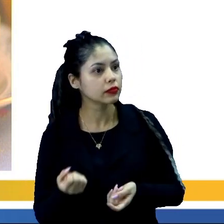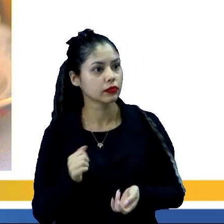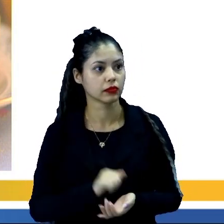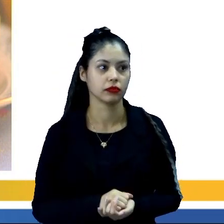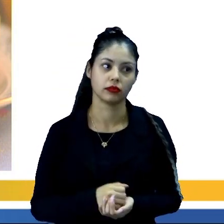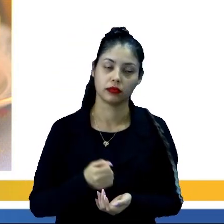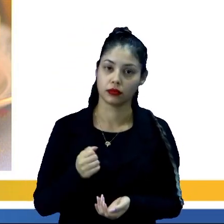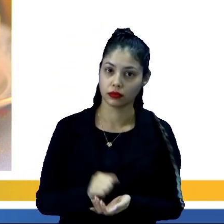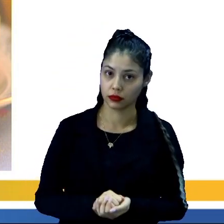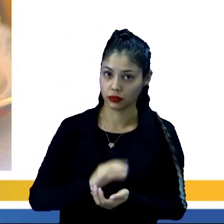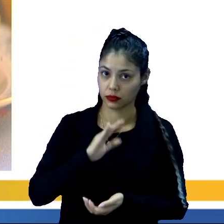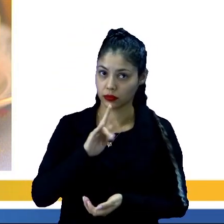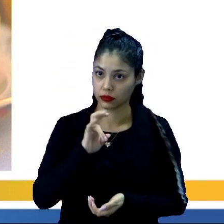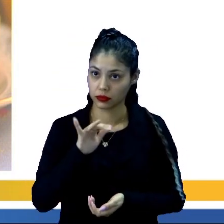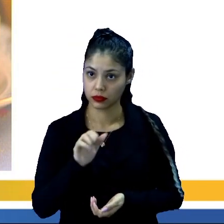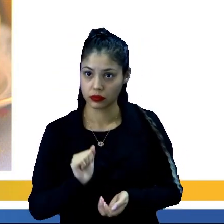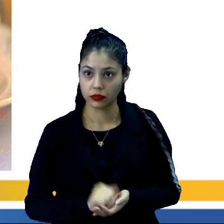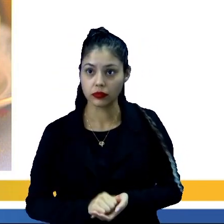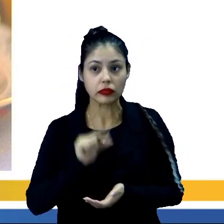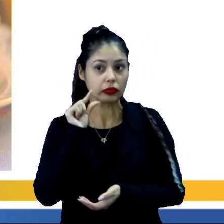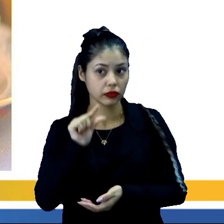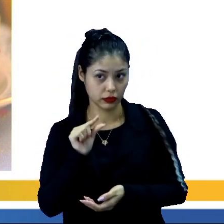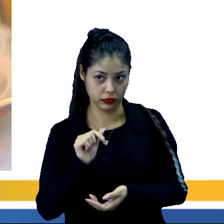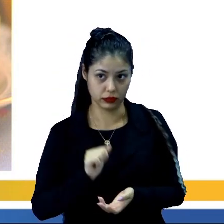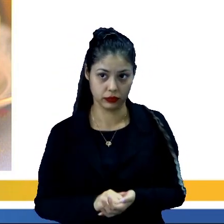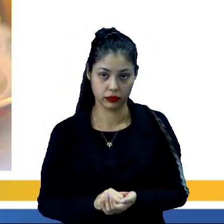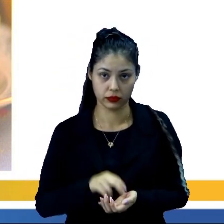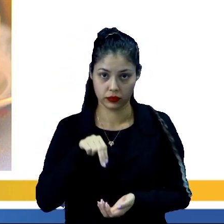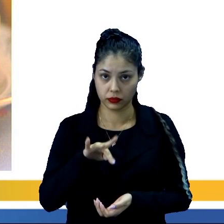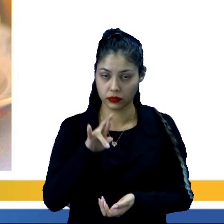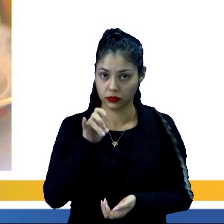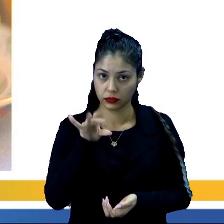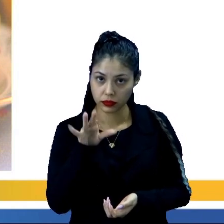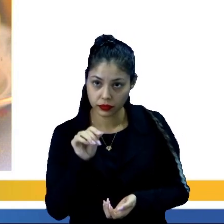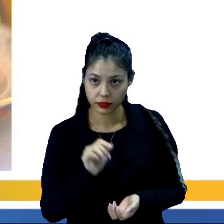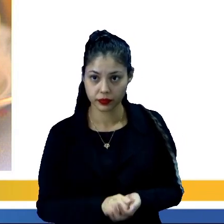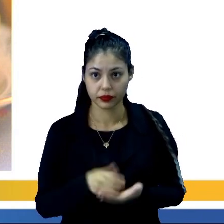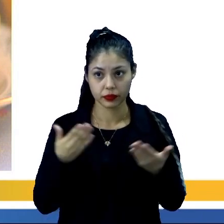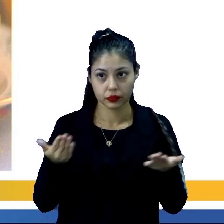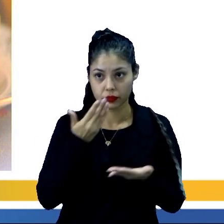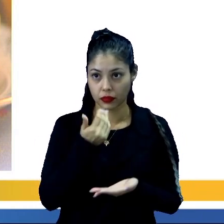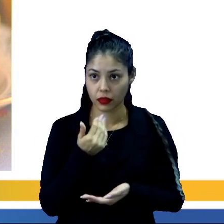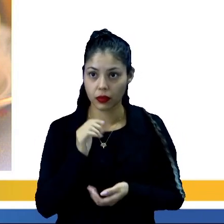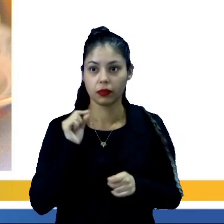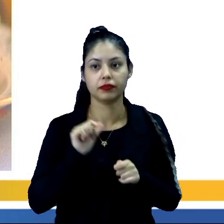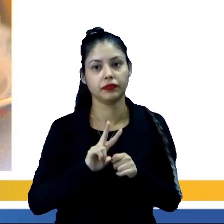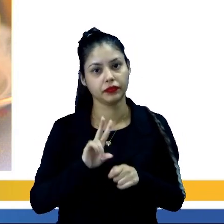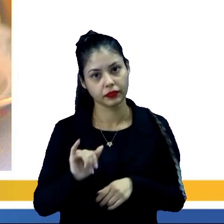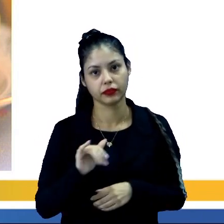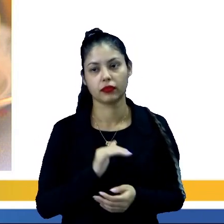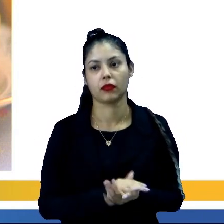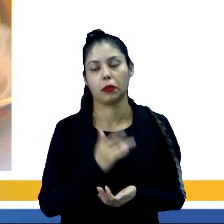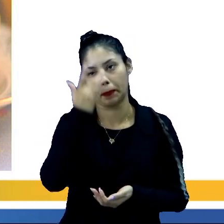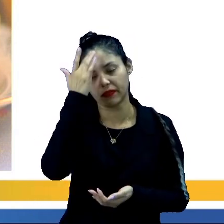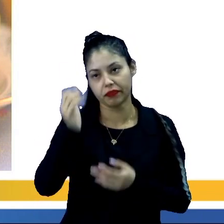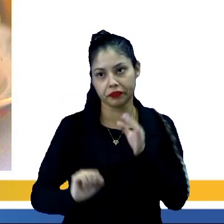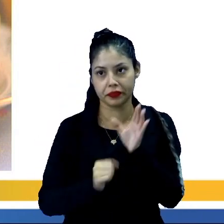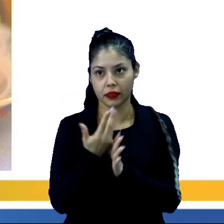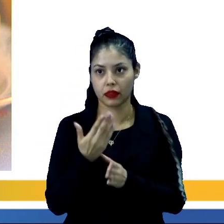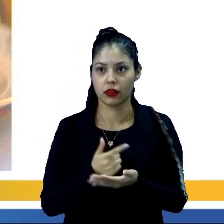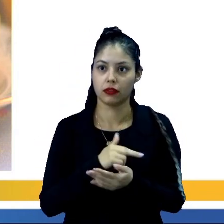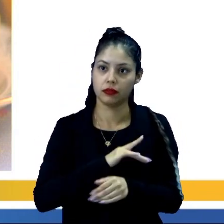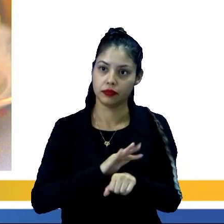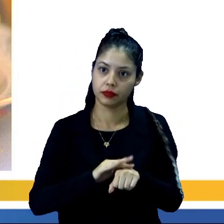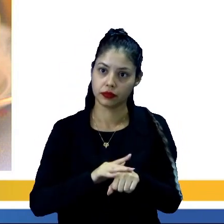sejam extremamente calóricos, eles são pouco nutritivos, né? Então, esses alimentos vão facilitar ali o surgimento